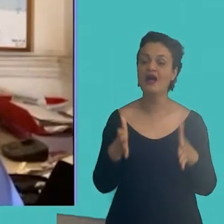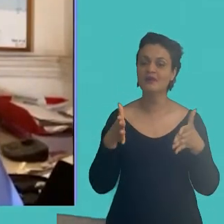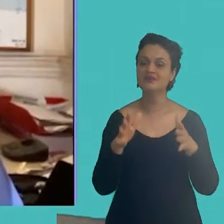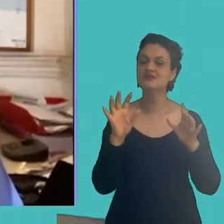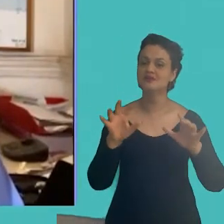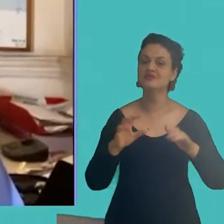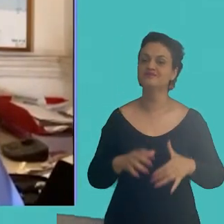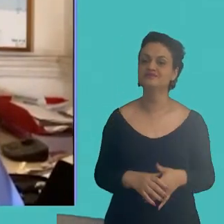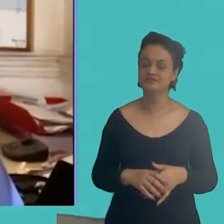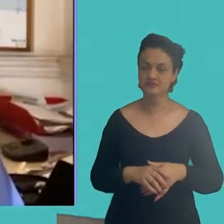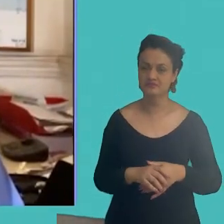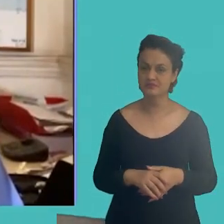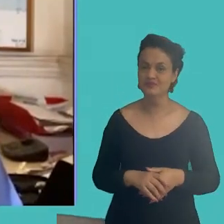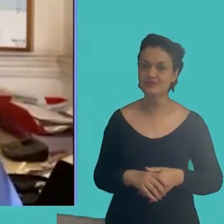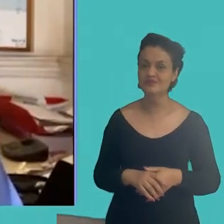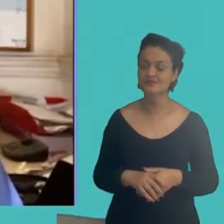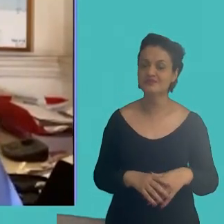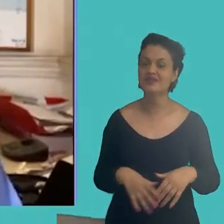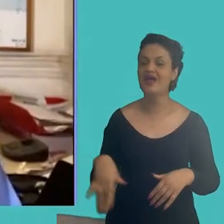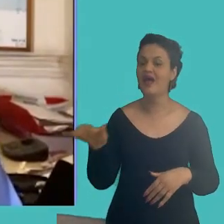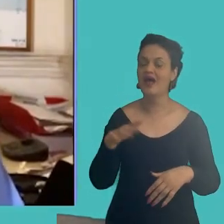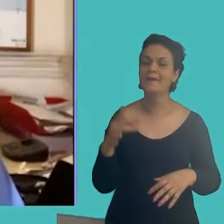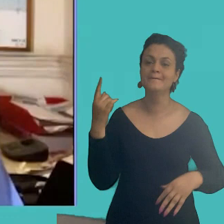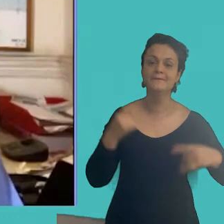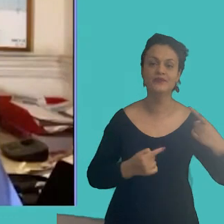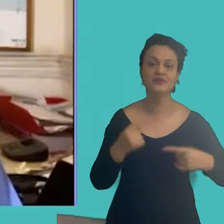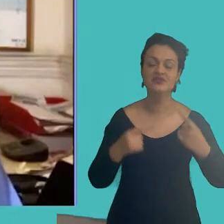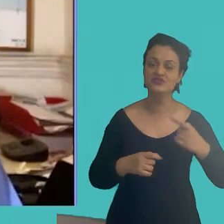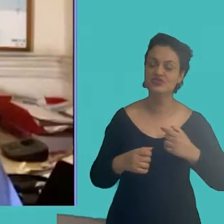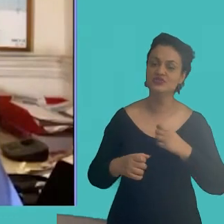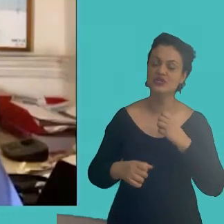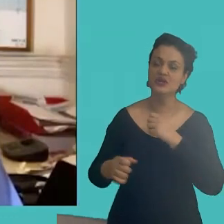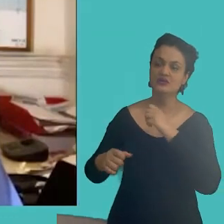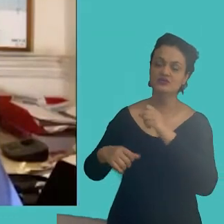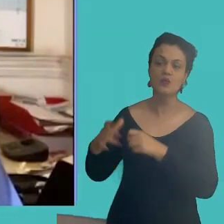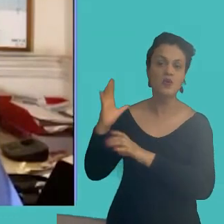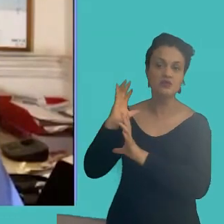nossa atmosfera política dos últimos anos, ela piorou, ela não melhorou.